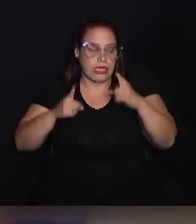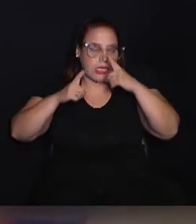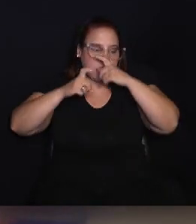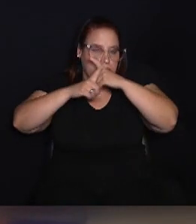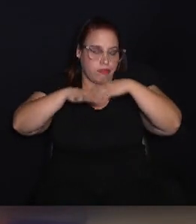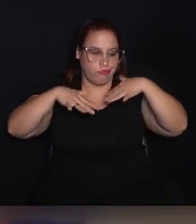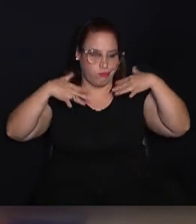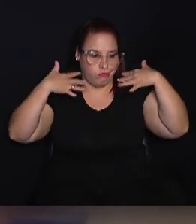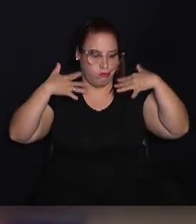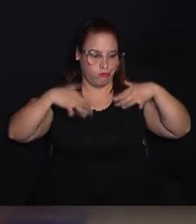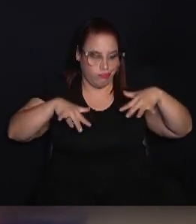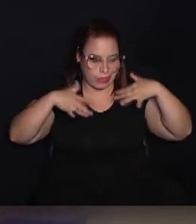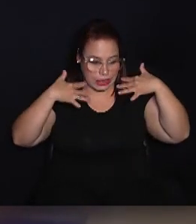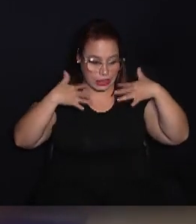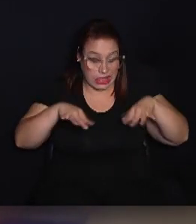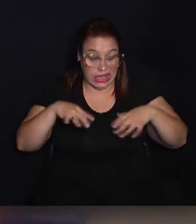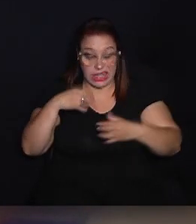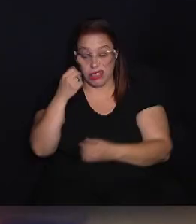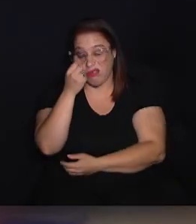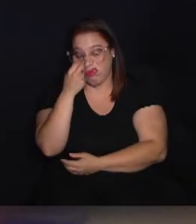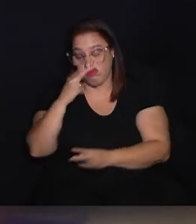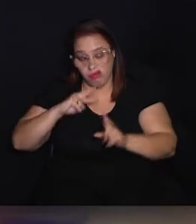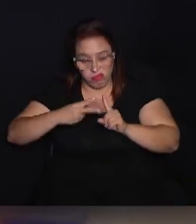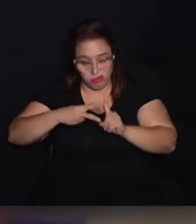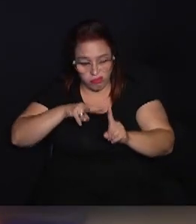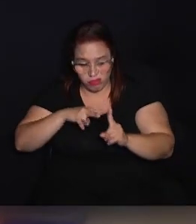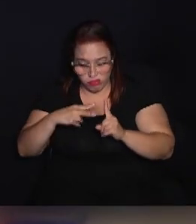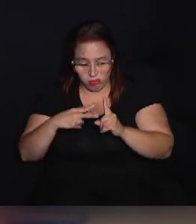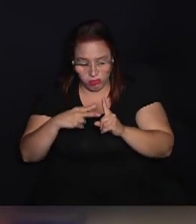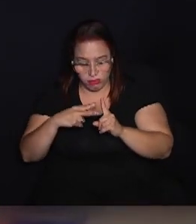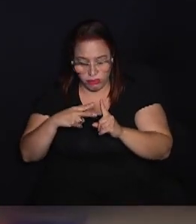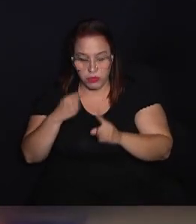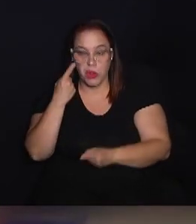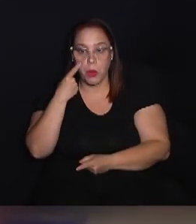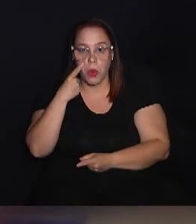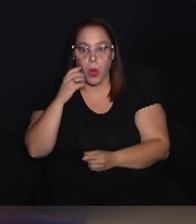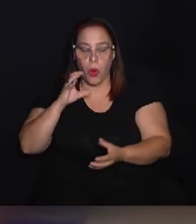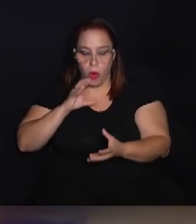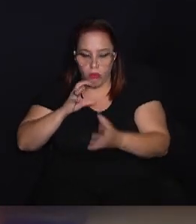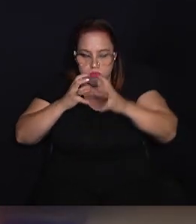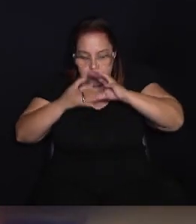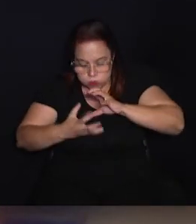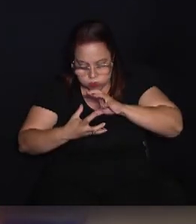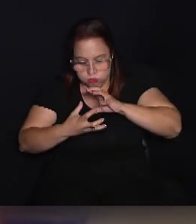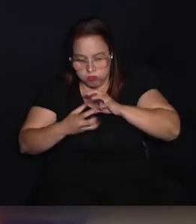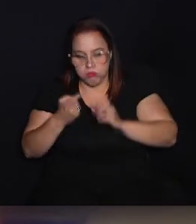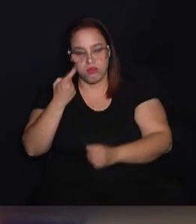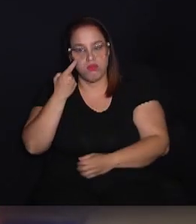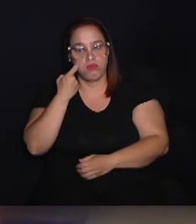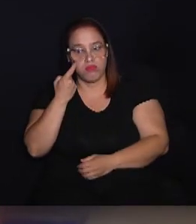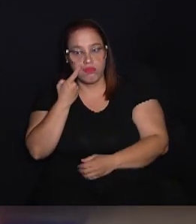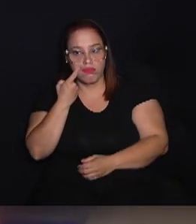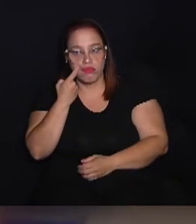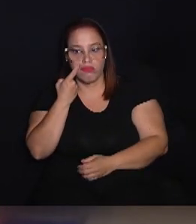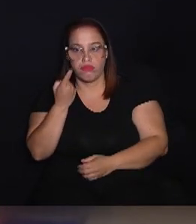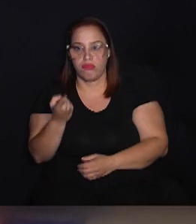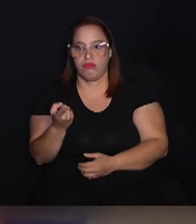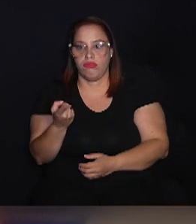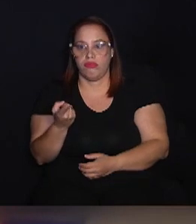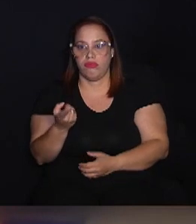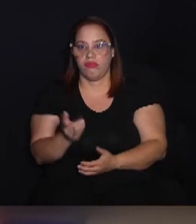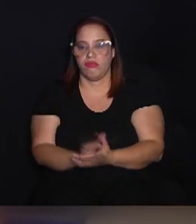essa é uma vitória coletiva. Eu sempre tenho muita certeza, assim, que é a 2ª vez que eu sou mais votada da